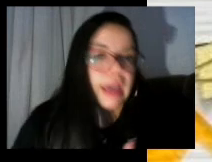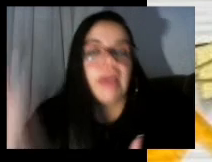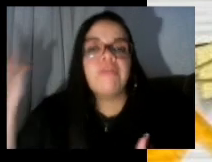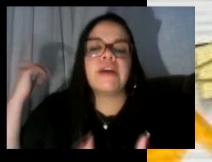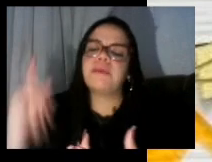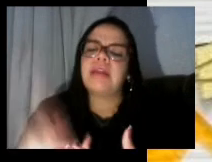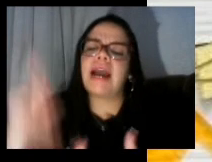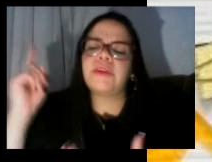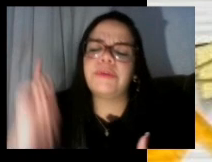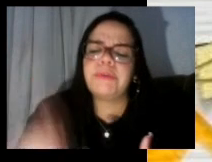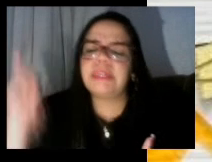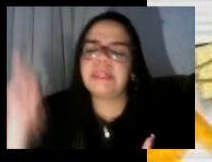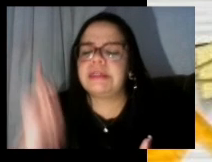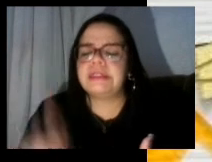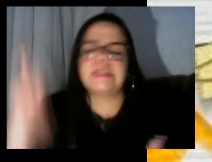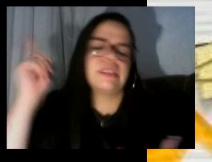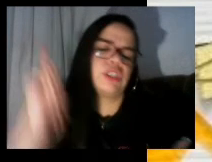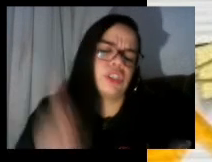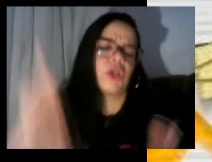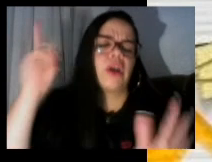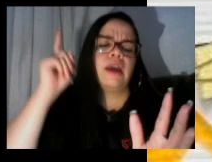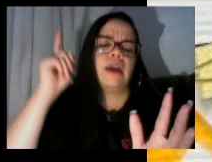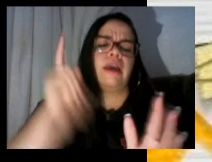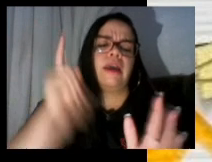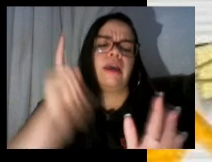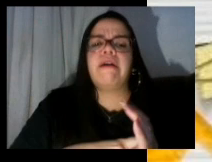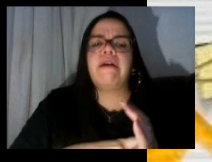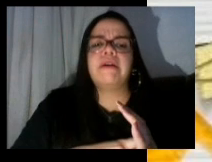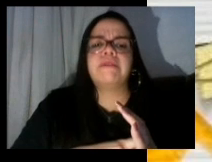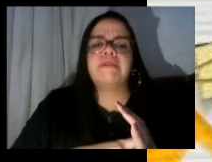né? Vocabulário, comida, dança, história,